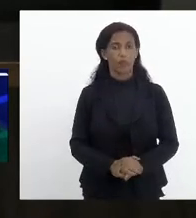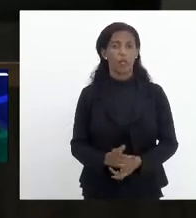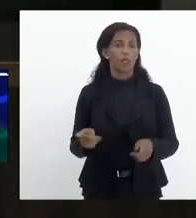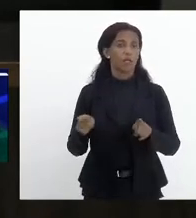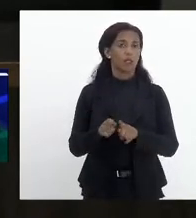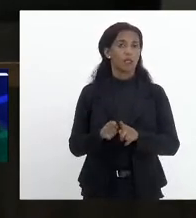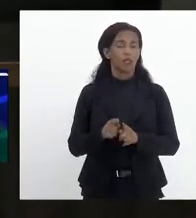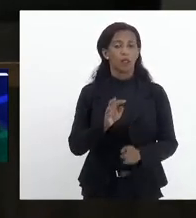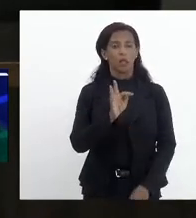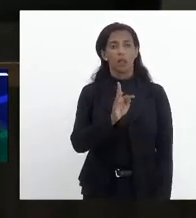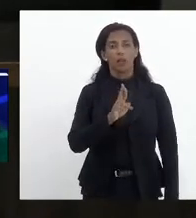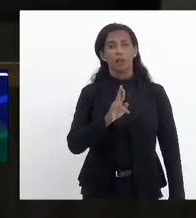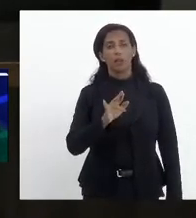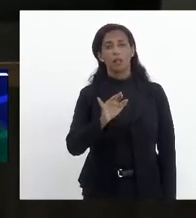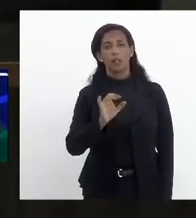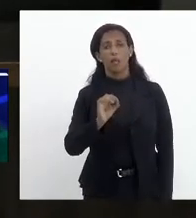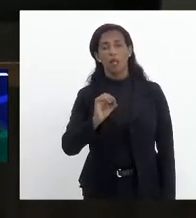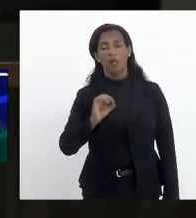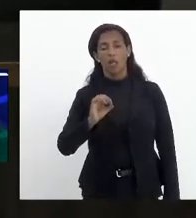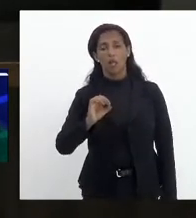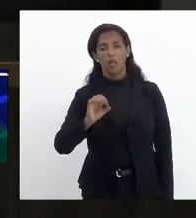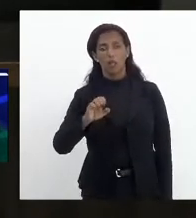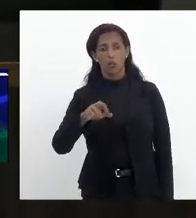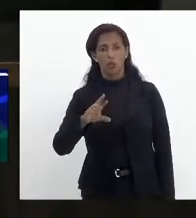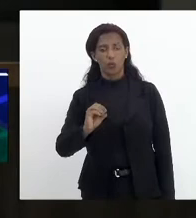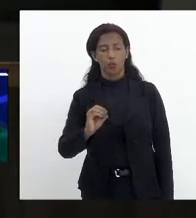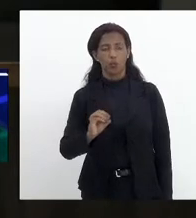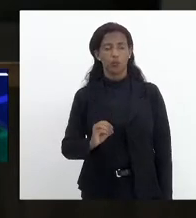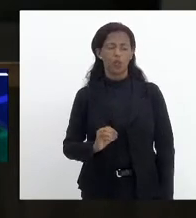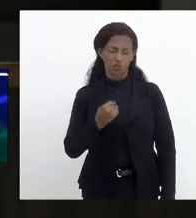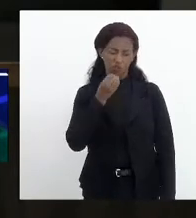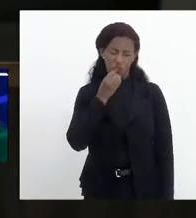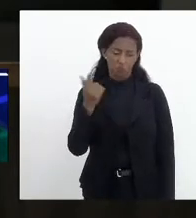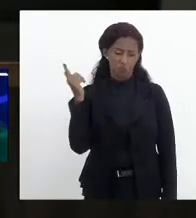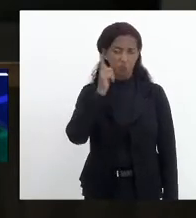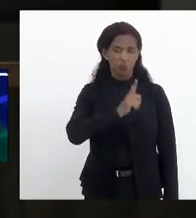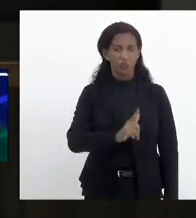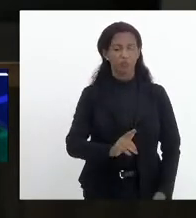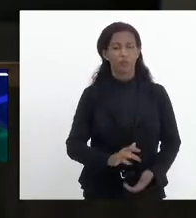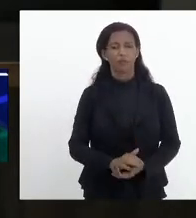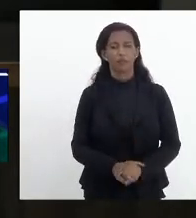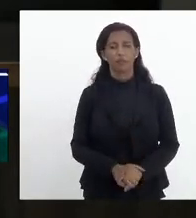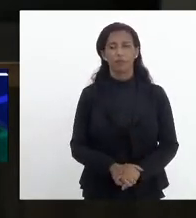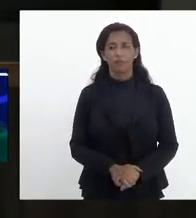também ao triênio andou bem, eu acho que vamos chegar a um bom termo, ok?